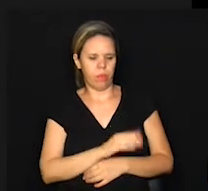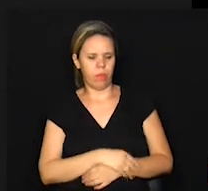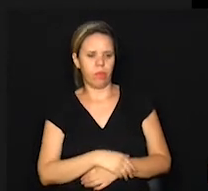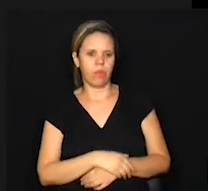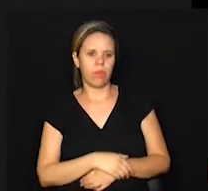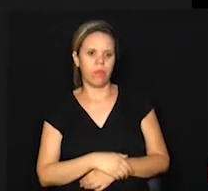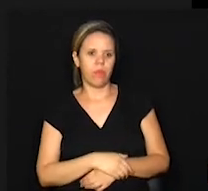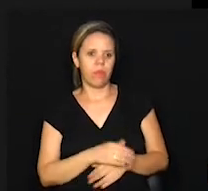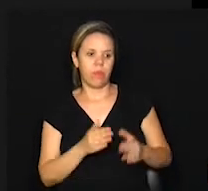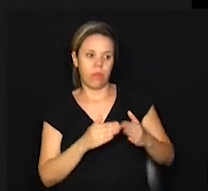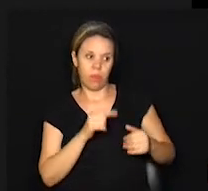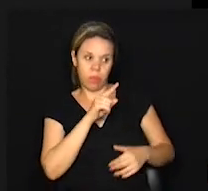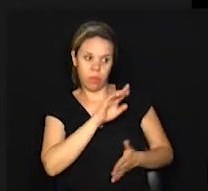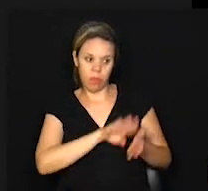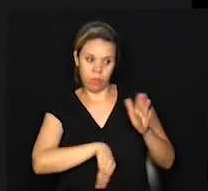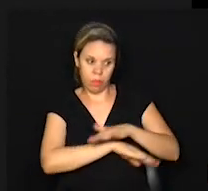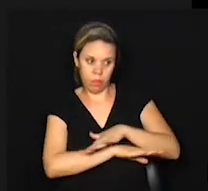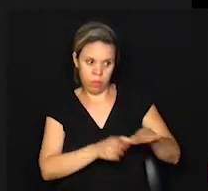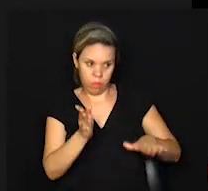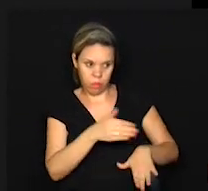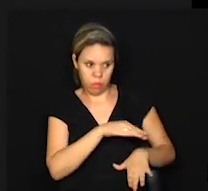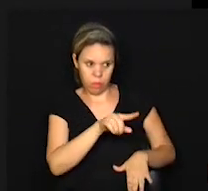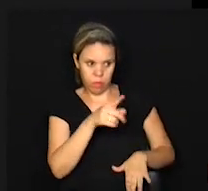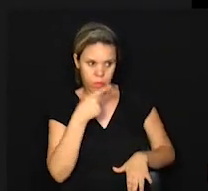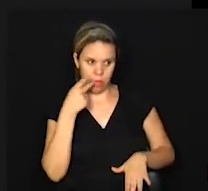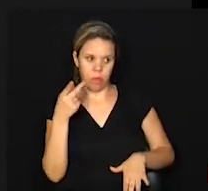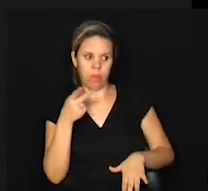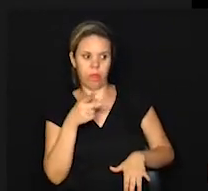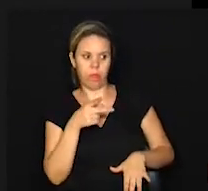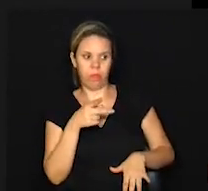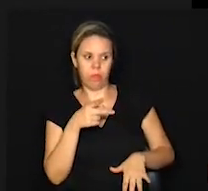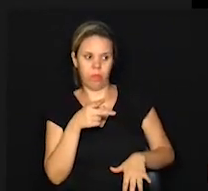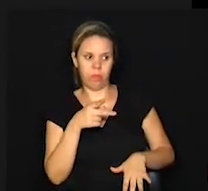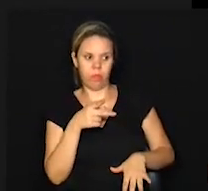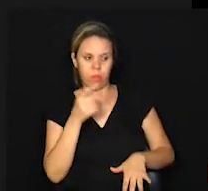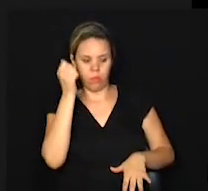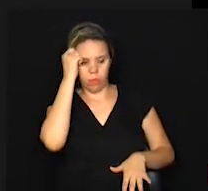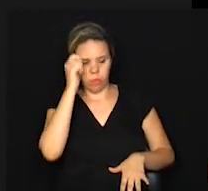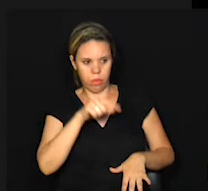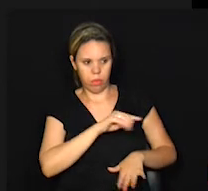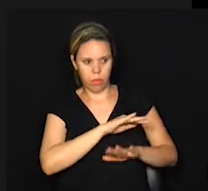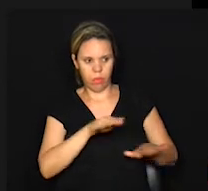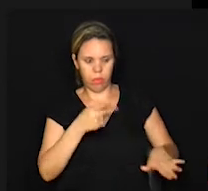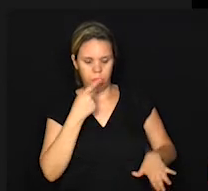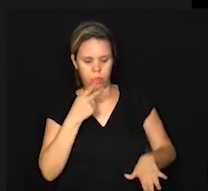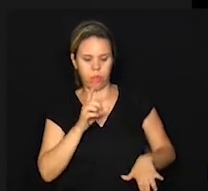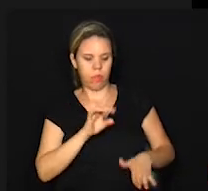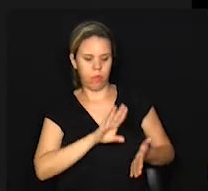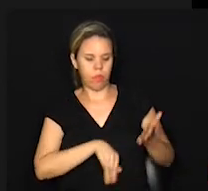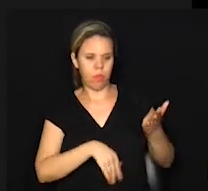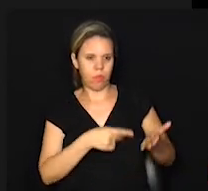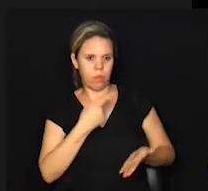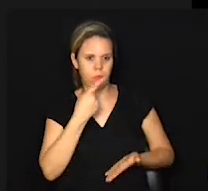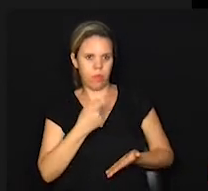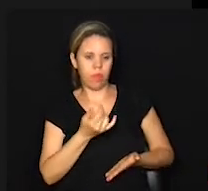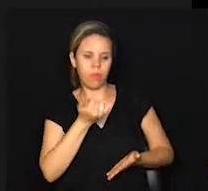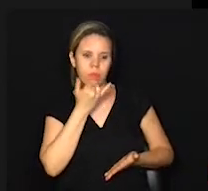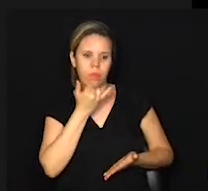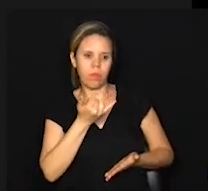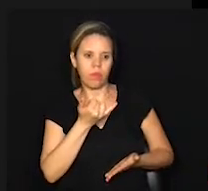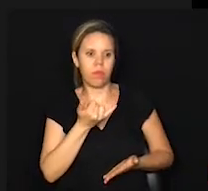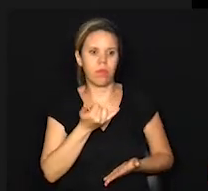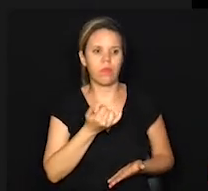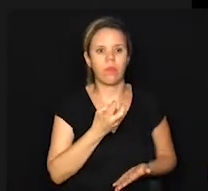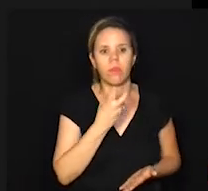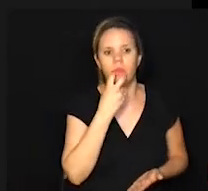Eu pedi para ela retirar o que ela tinha dito, pedi para ela só retirar, para ela pedir desculpa, e ela